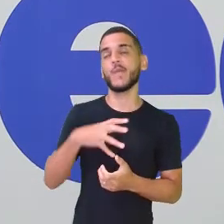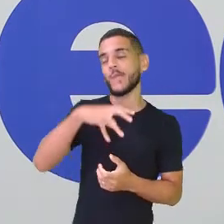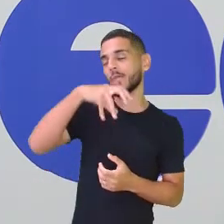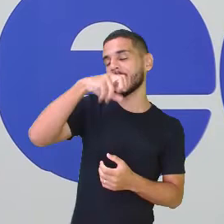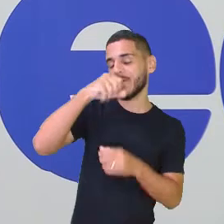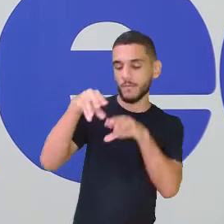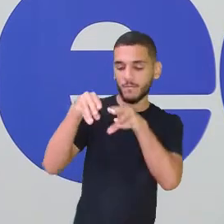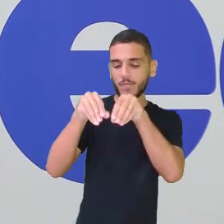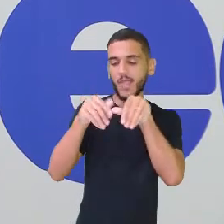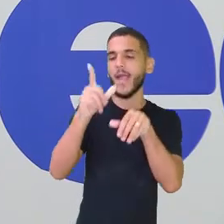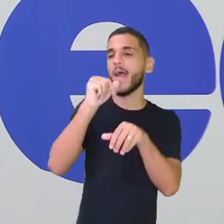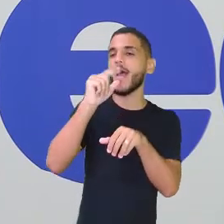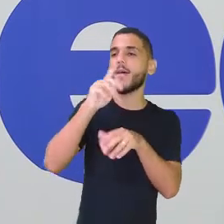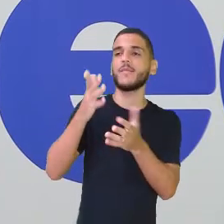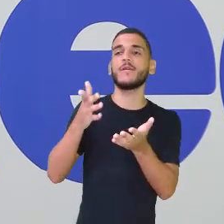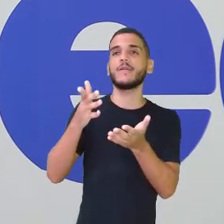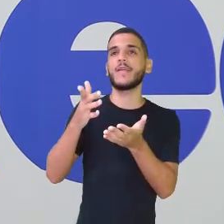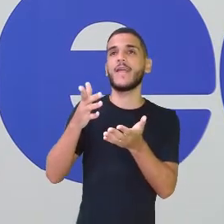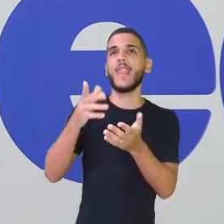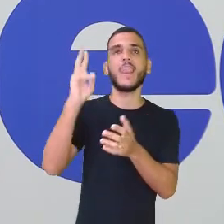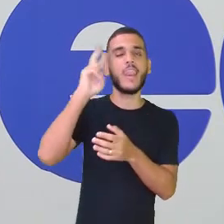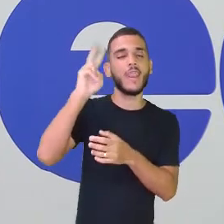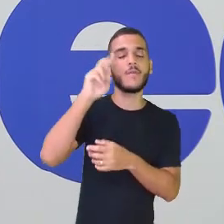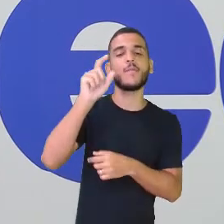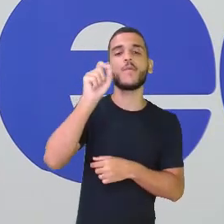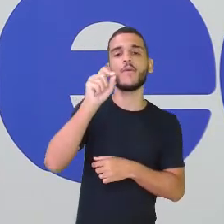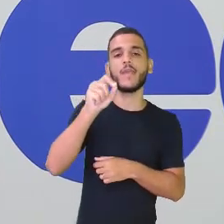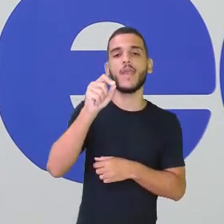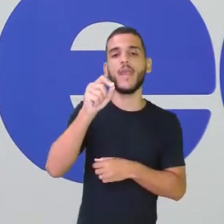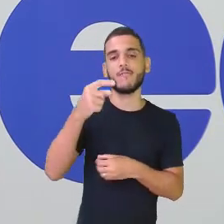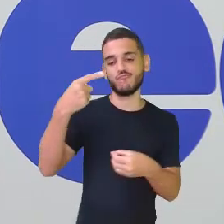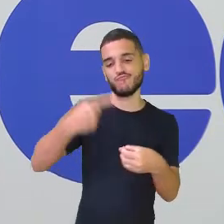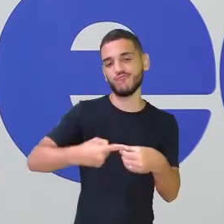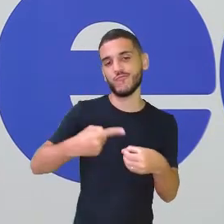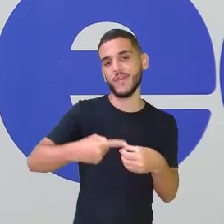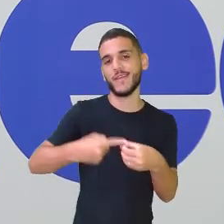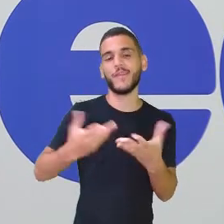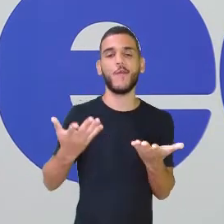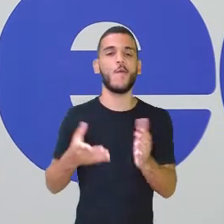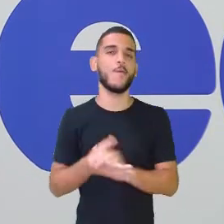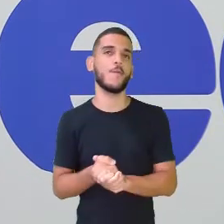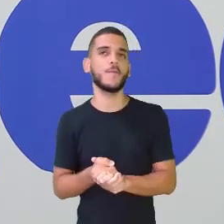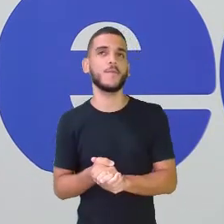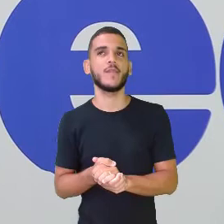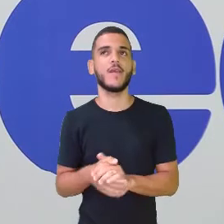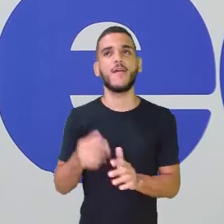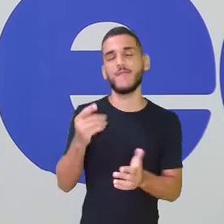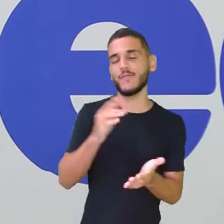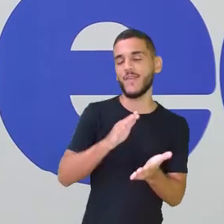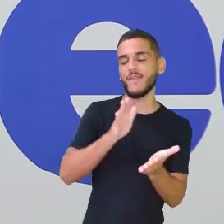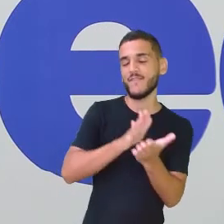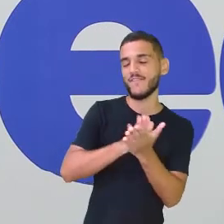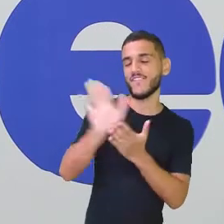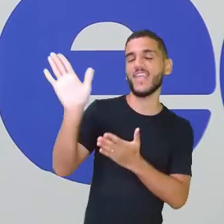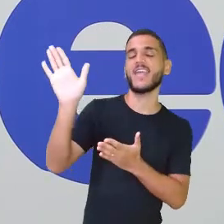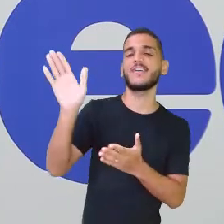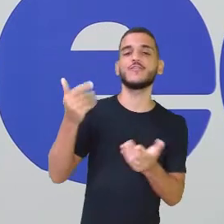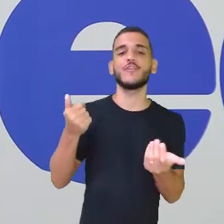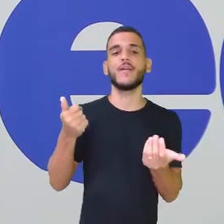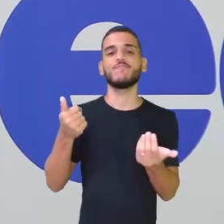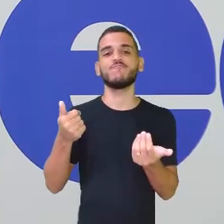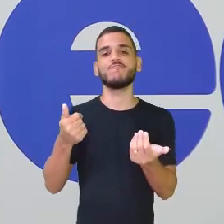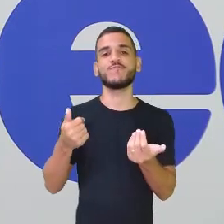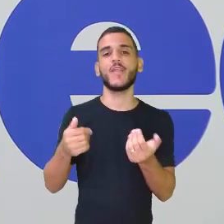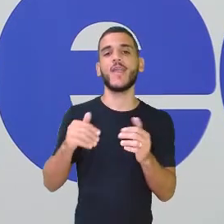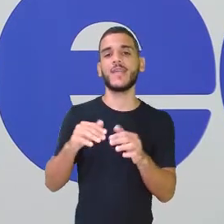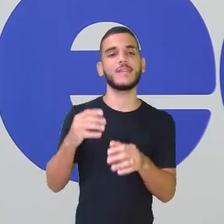paisagem de interior, né? Quando você tá lá naquele final de semana no campo e acorda com aquela chuvinha, esse